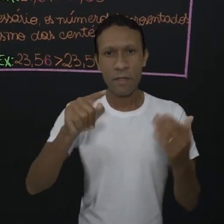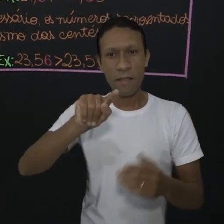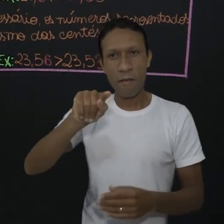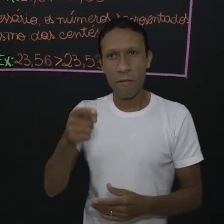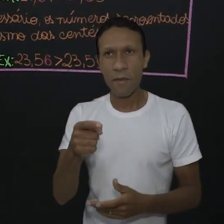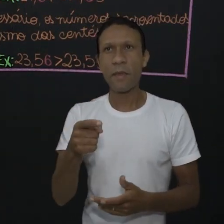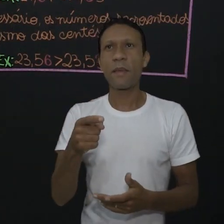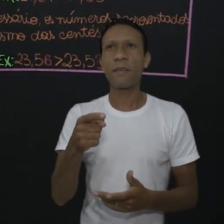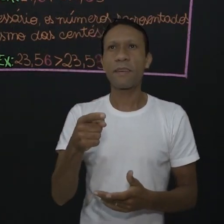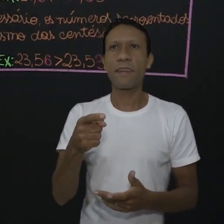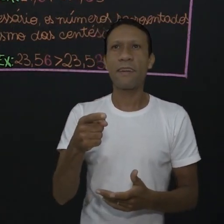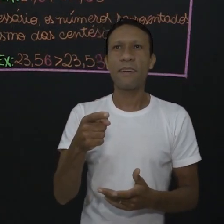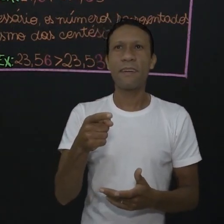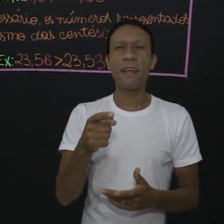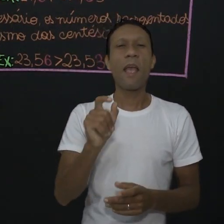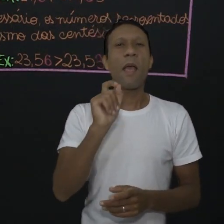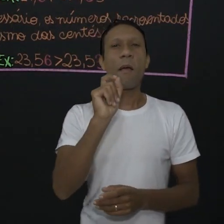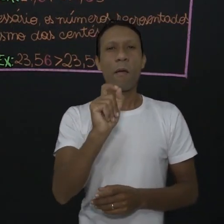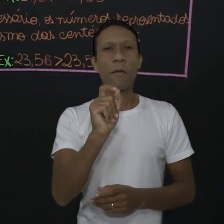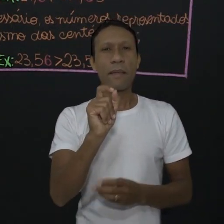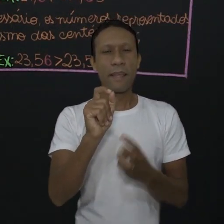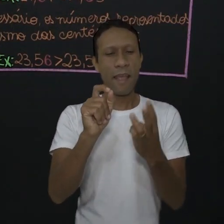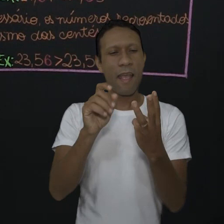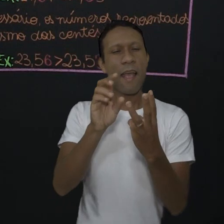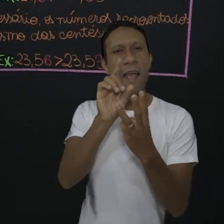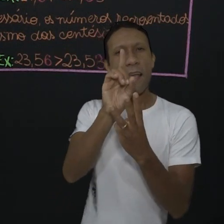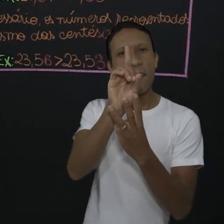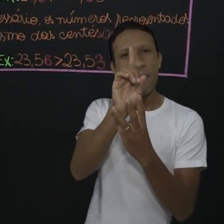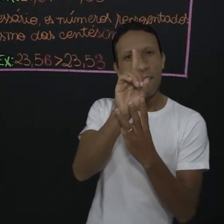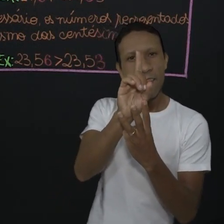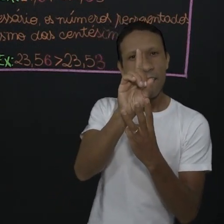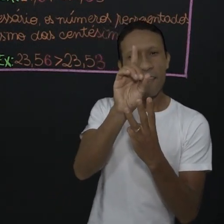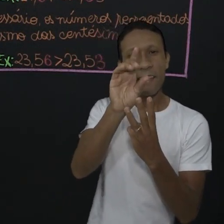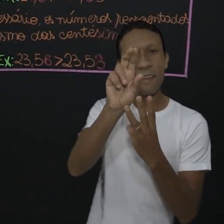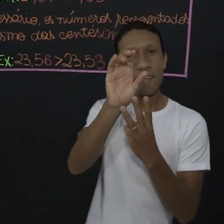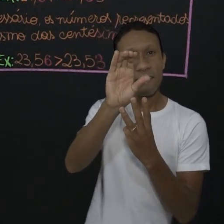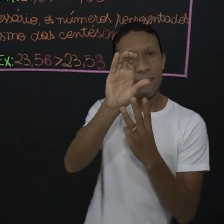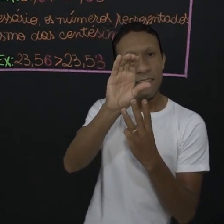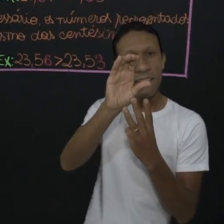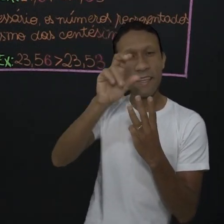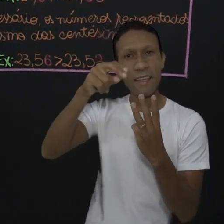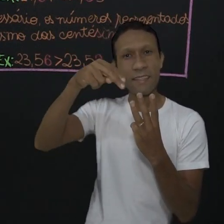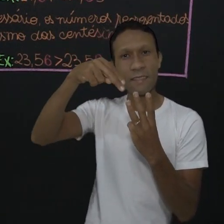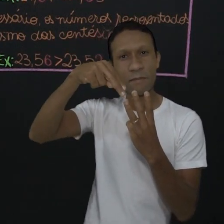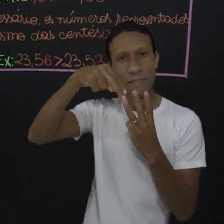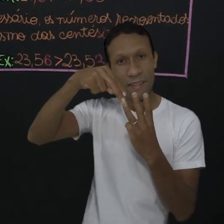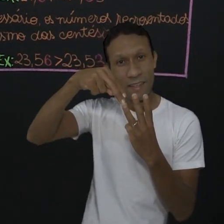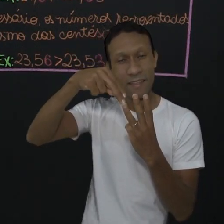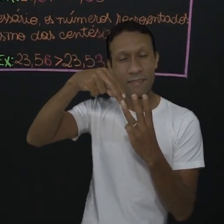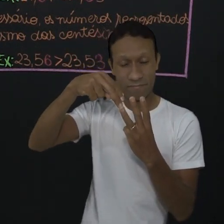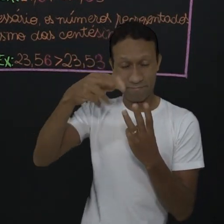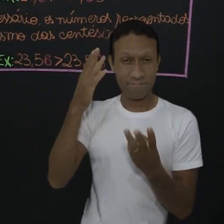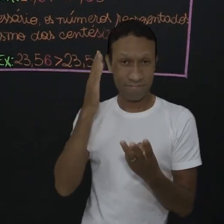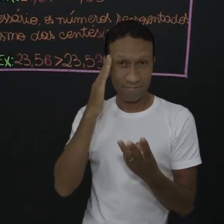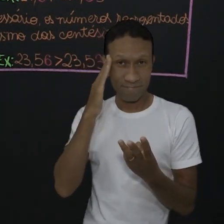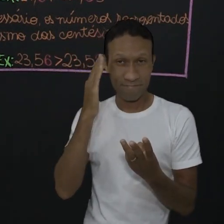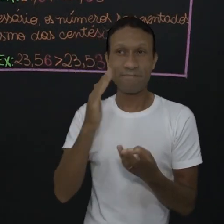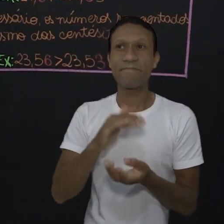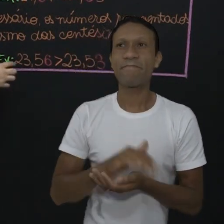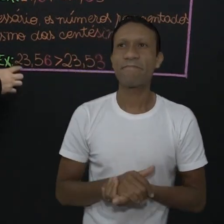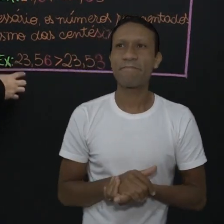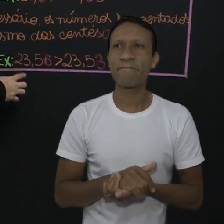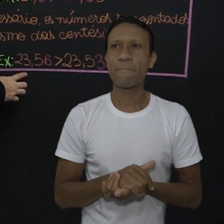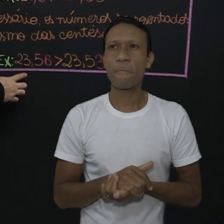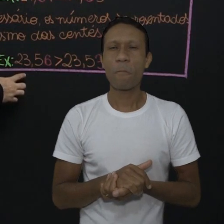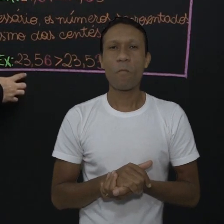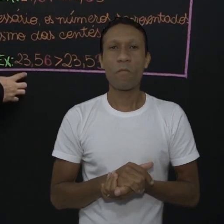decimal, onde a próxima ordem decimal após os décimos, nós temos os centésimos. Então aqui, por